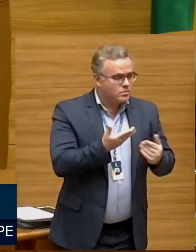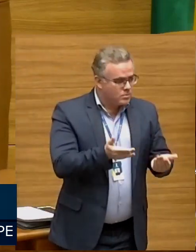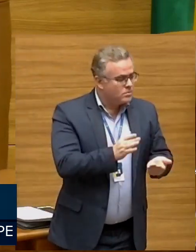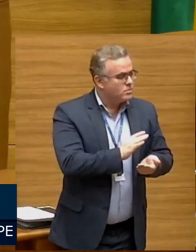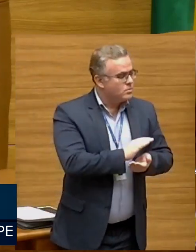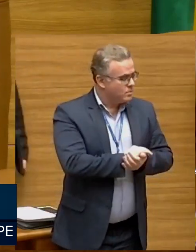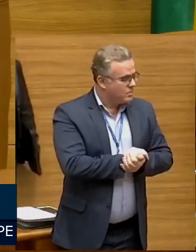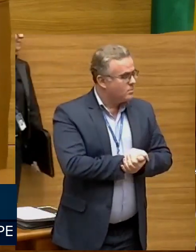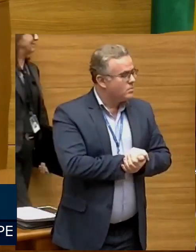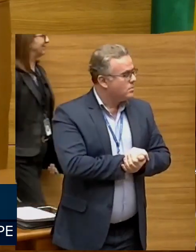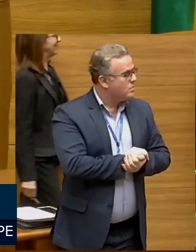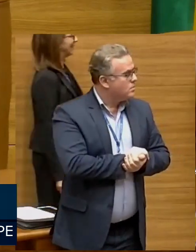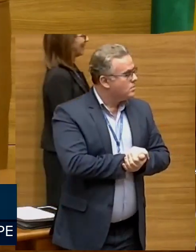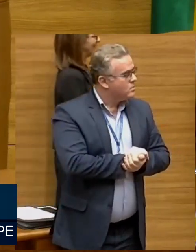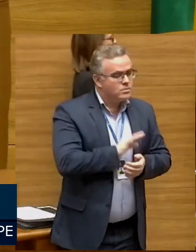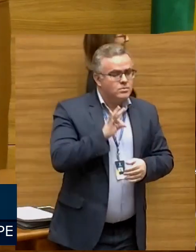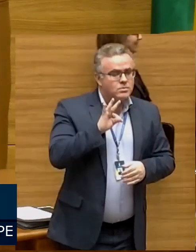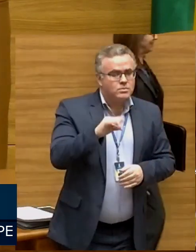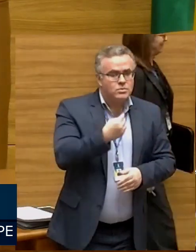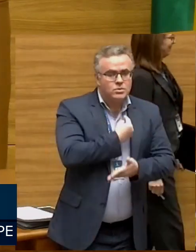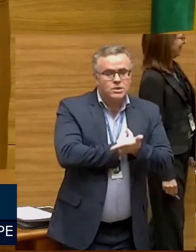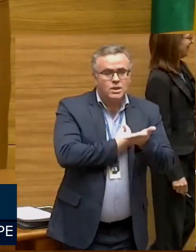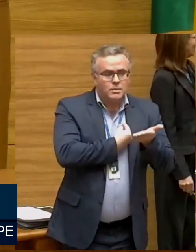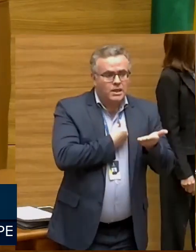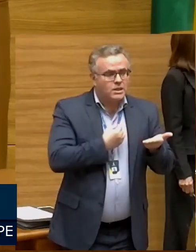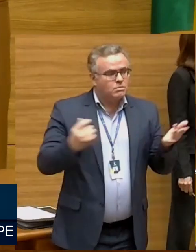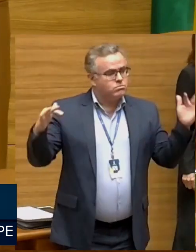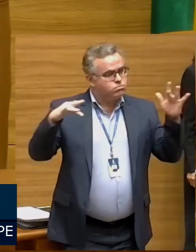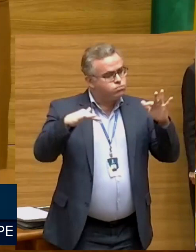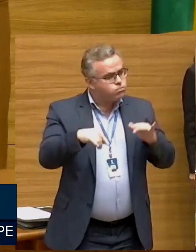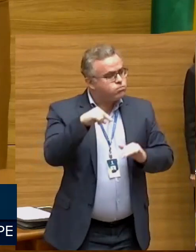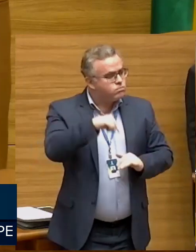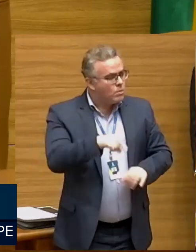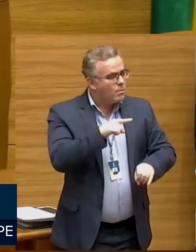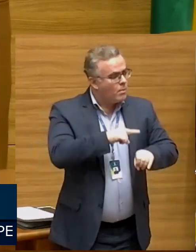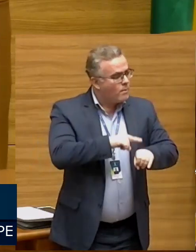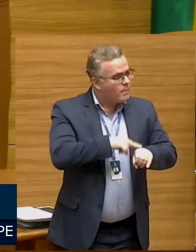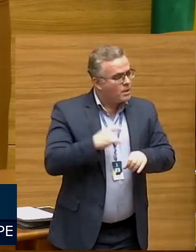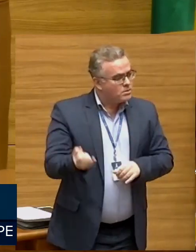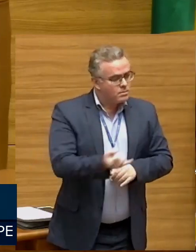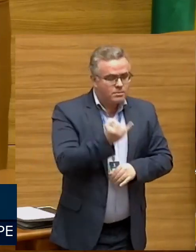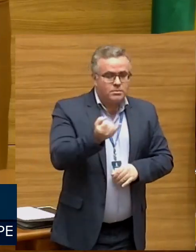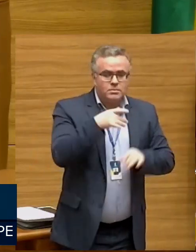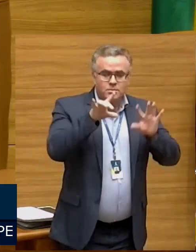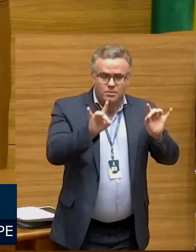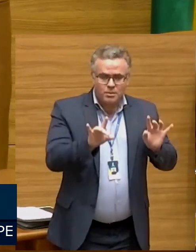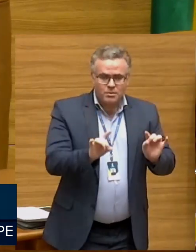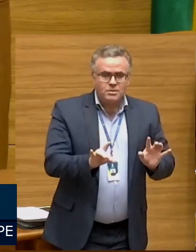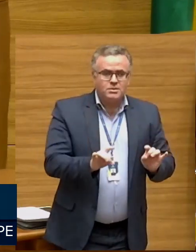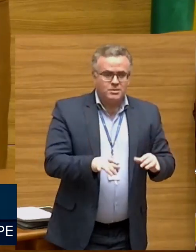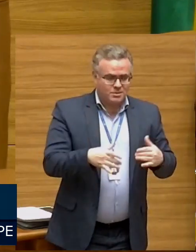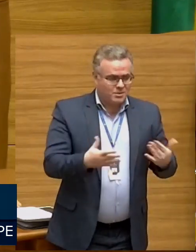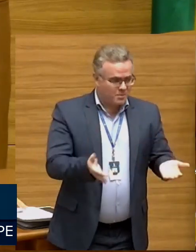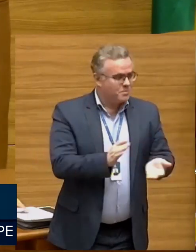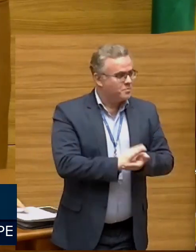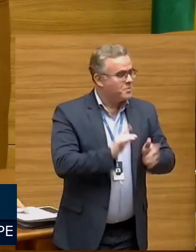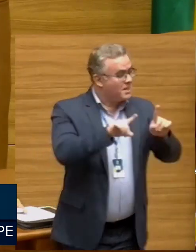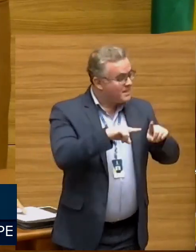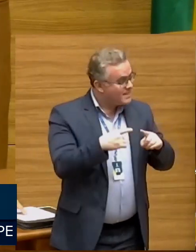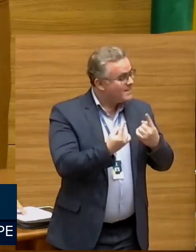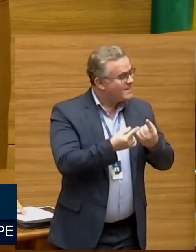todos e todas que participam, né, desse momento tão especial, né, nessa